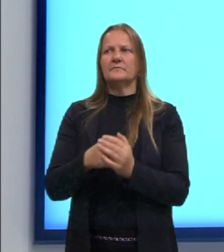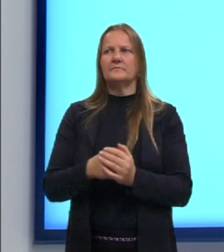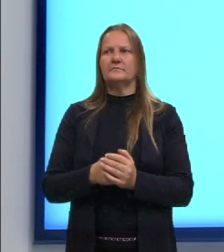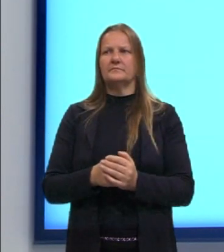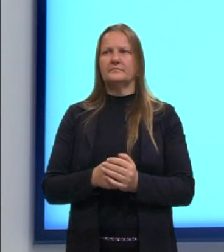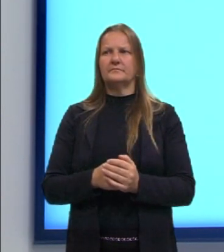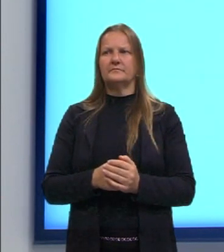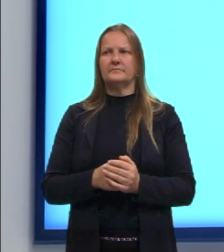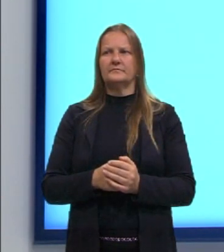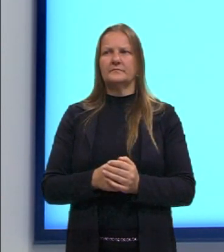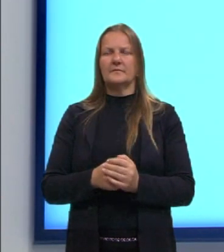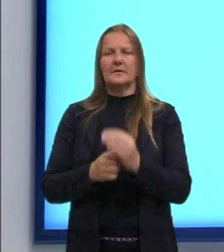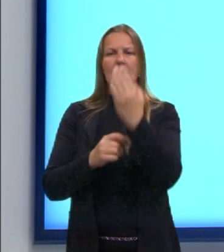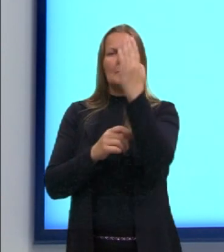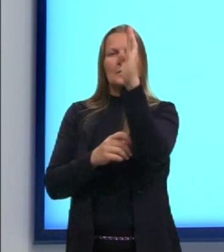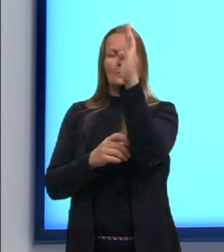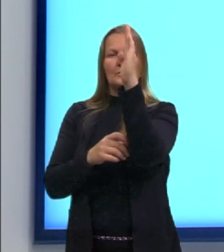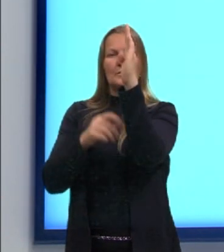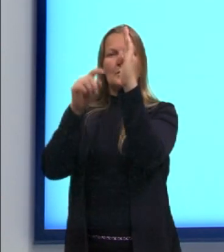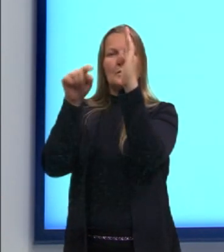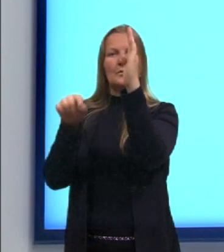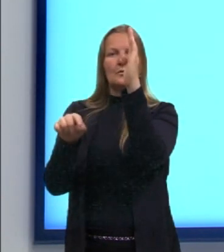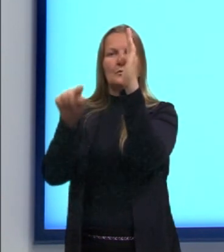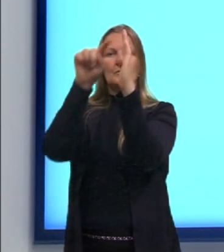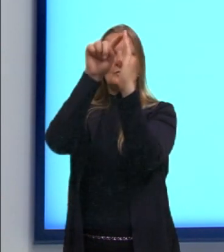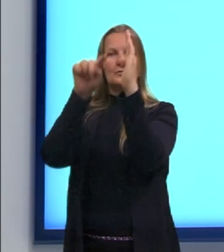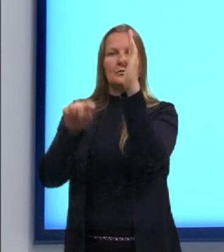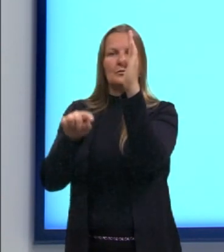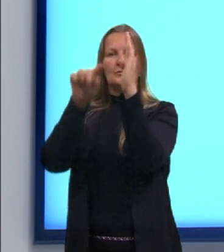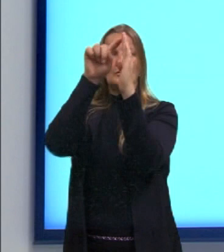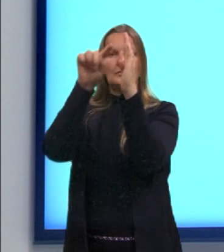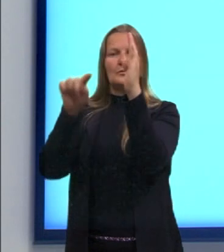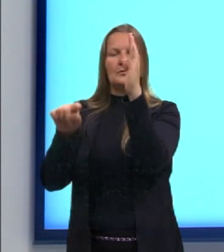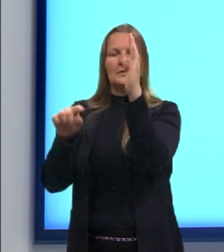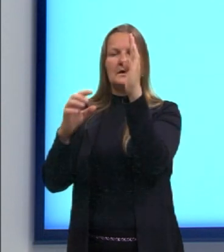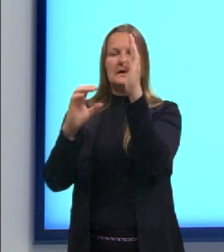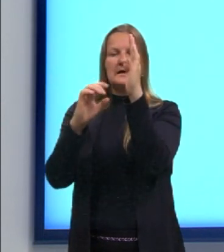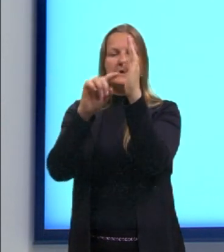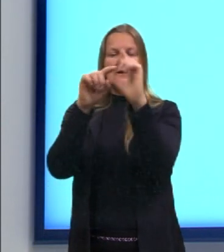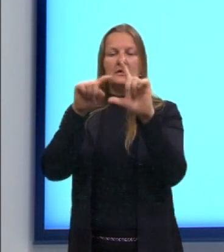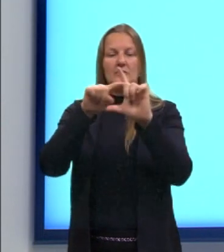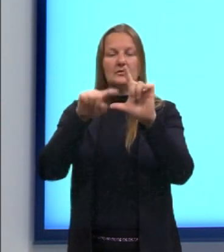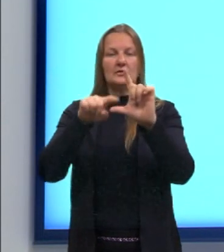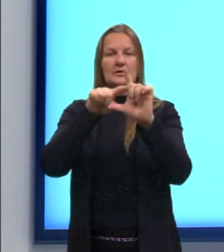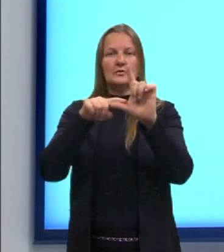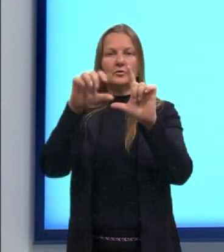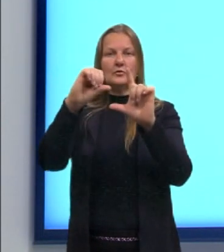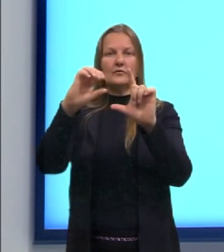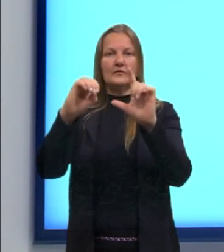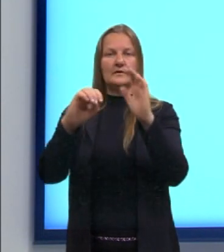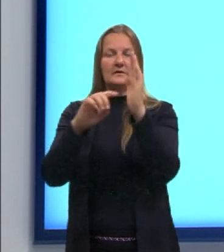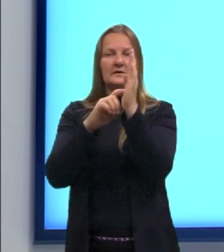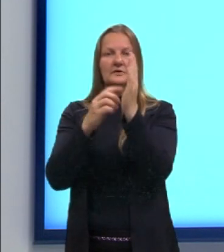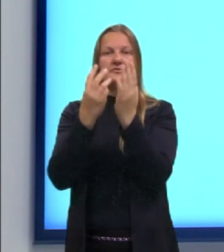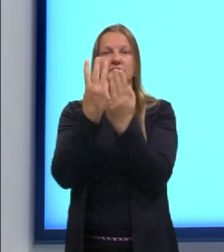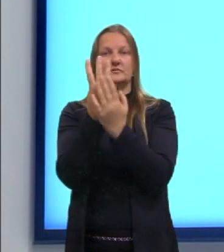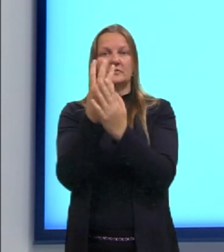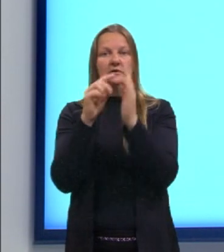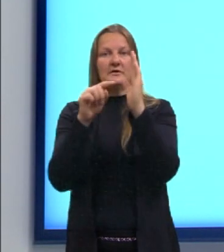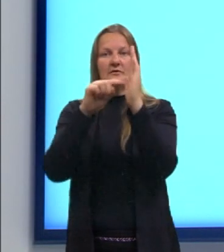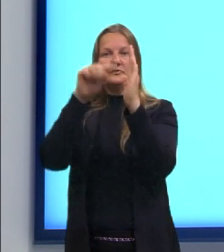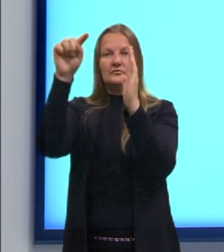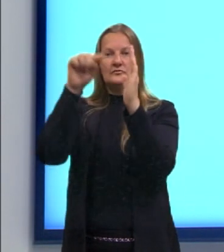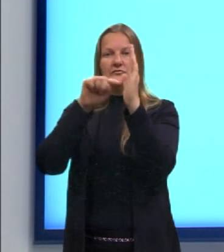0 até 90 graus, né? Porque é perpendicular. Se eu dividir, então, em três regiões, significa